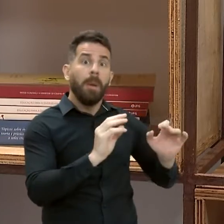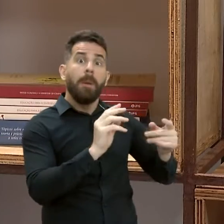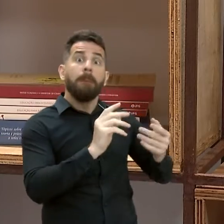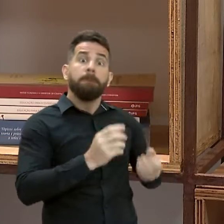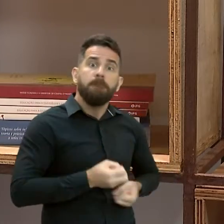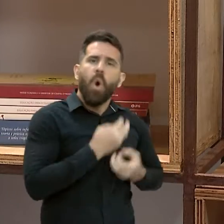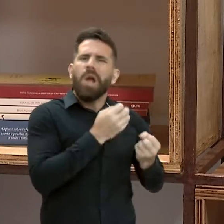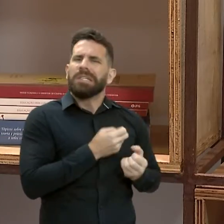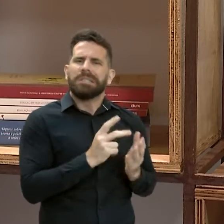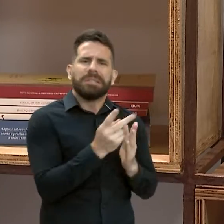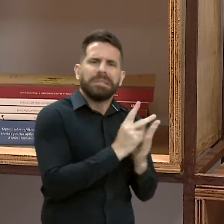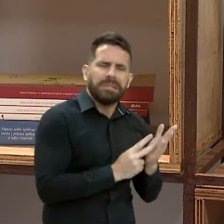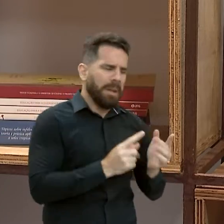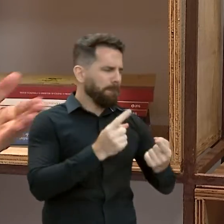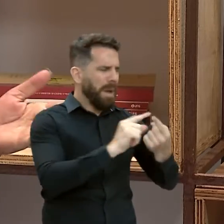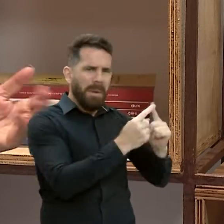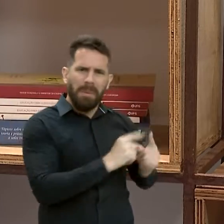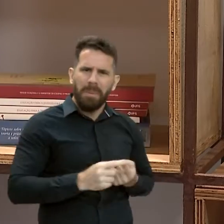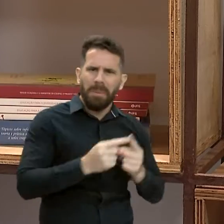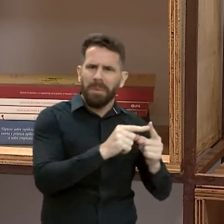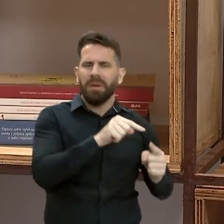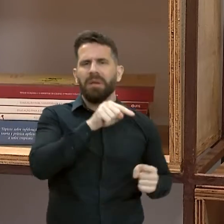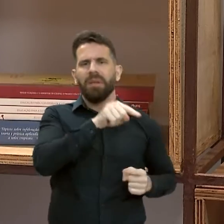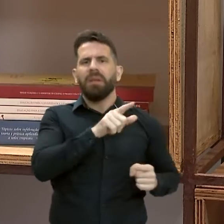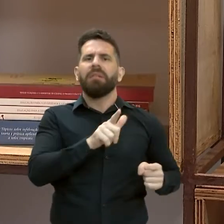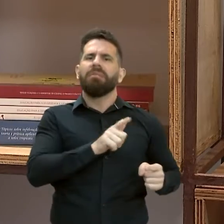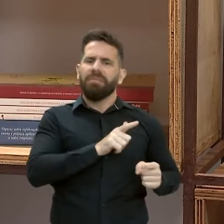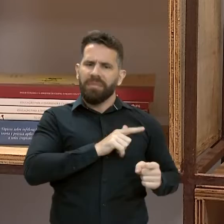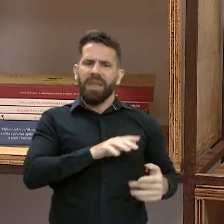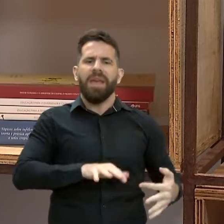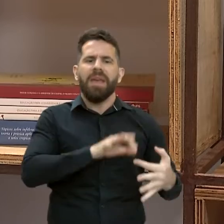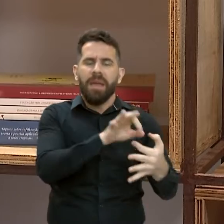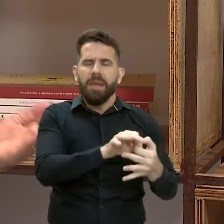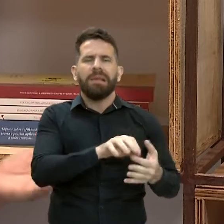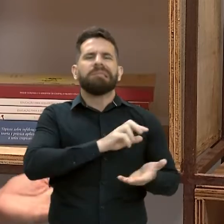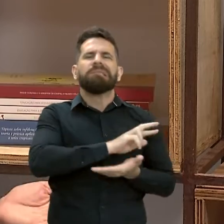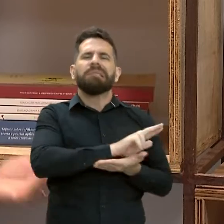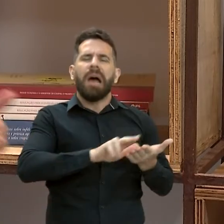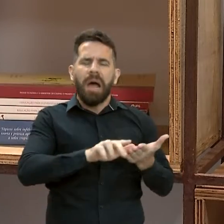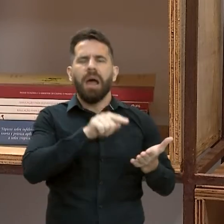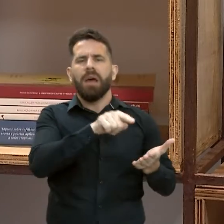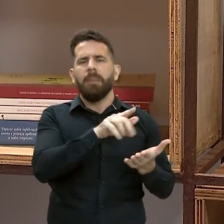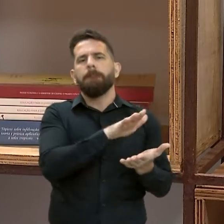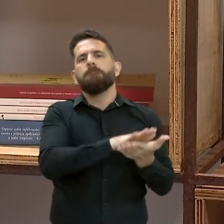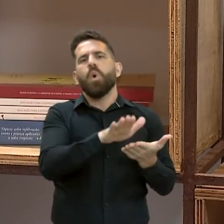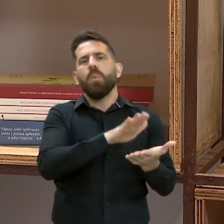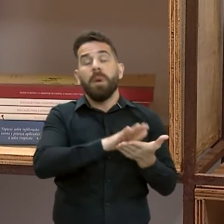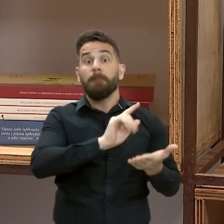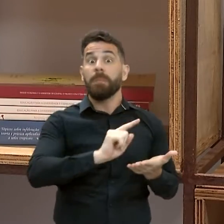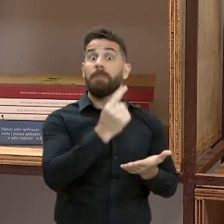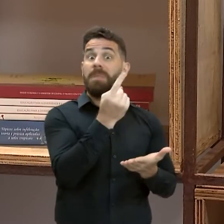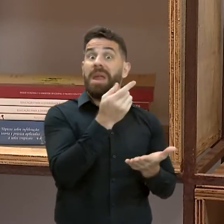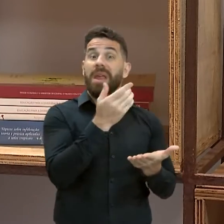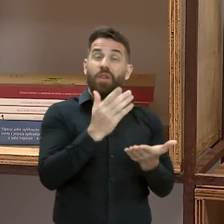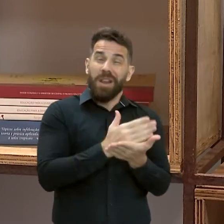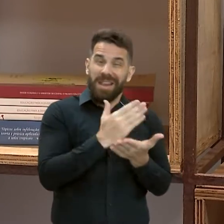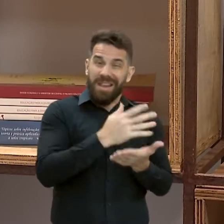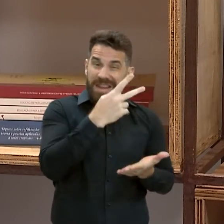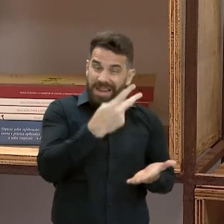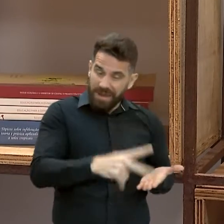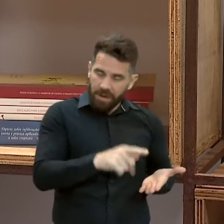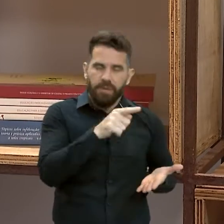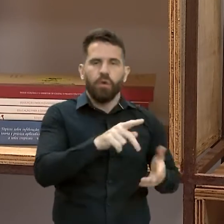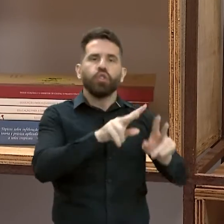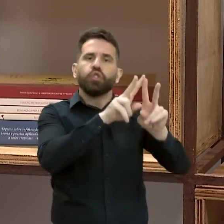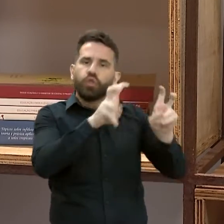da publicação de Poemas dos Becos de Goiás, Histórias Mais. O primeiro livro publicado por Cora Coralina. Então, ela cria